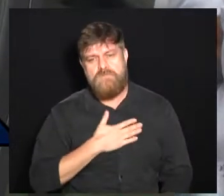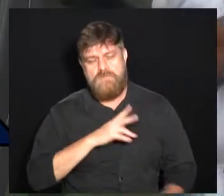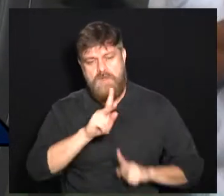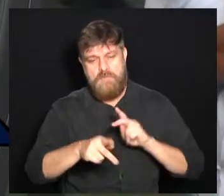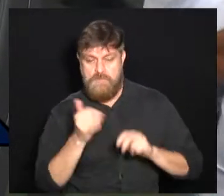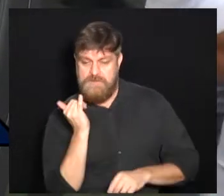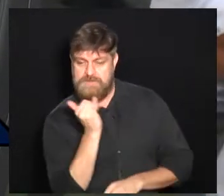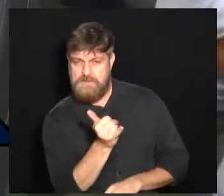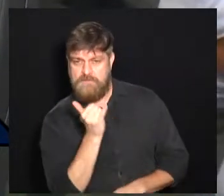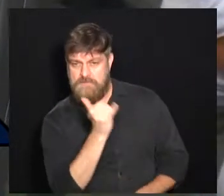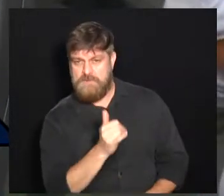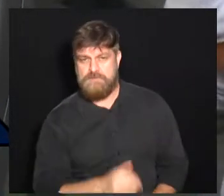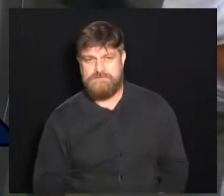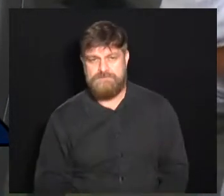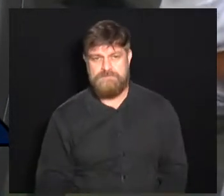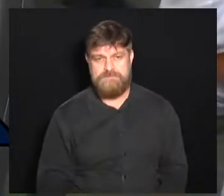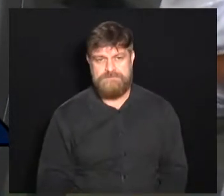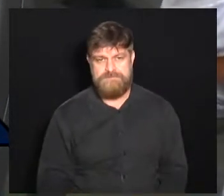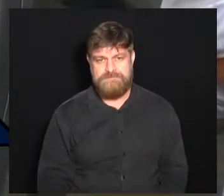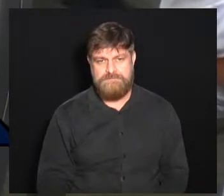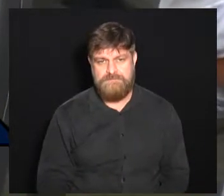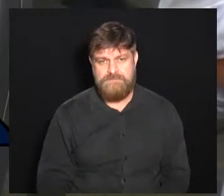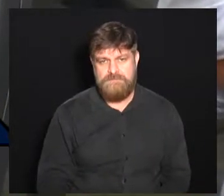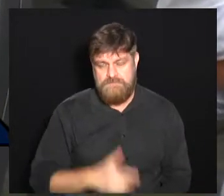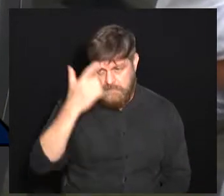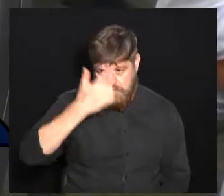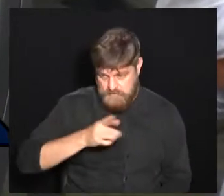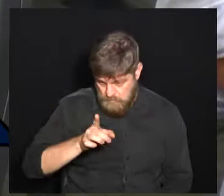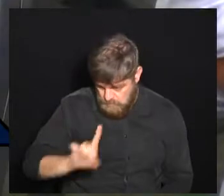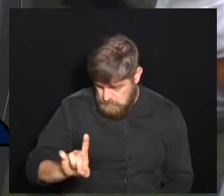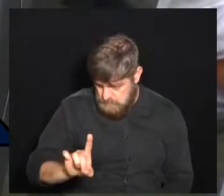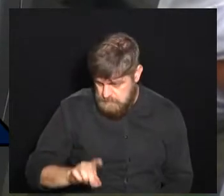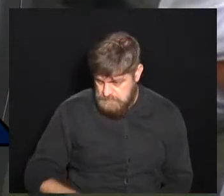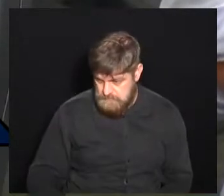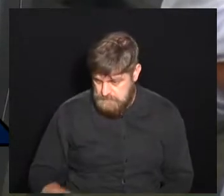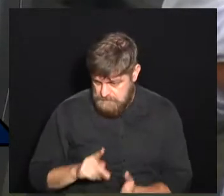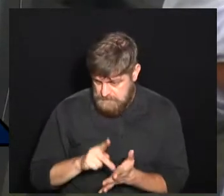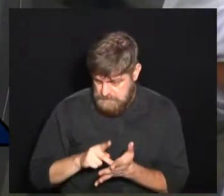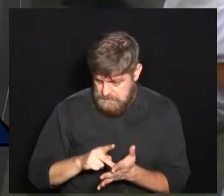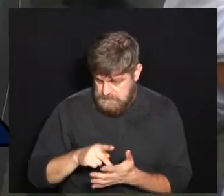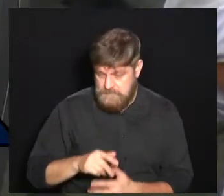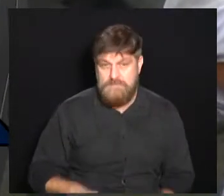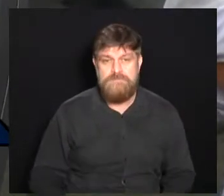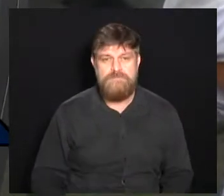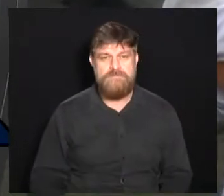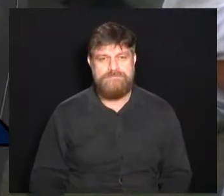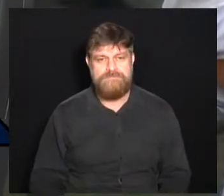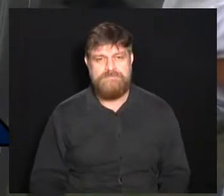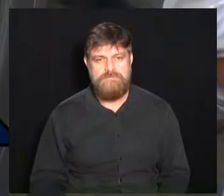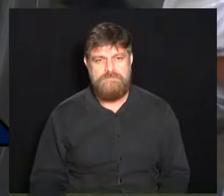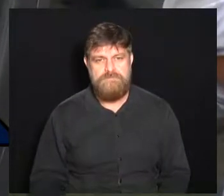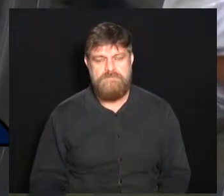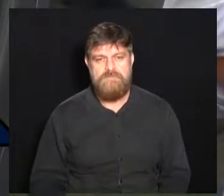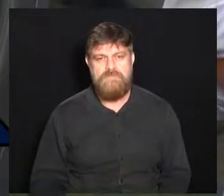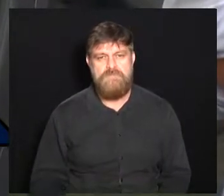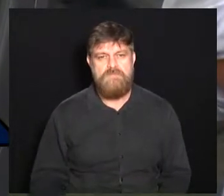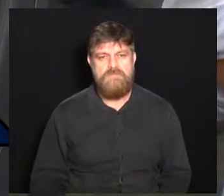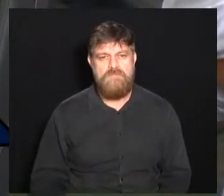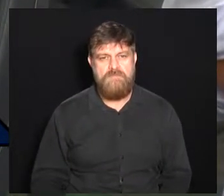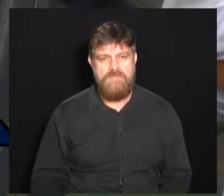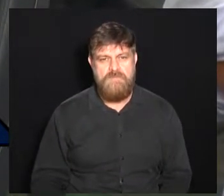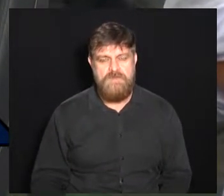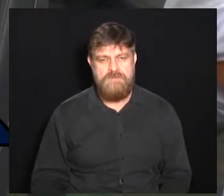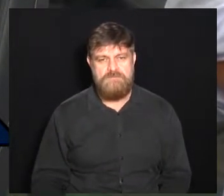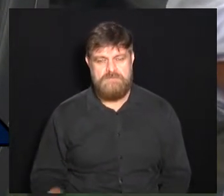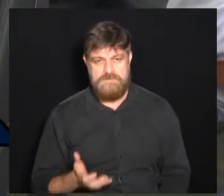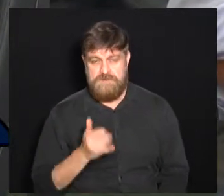aqui, eu talvez, não sei se serei o último mesmo, é verdade isso, Peta? Não é jeito de falar. Mas, assim,